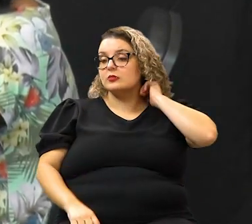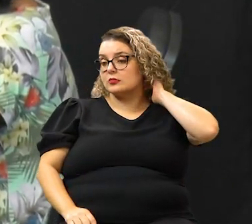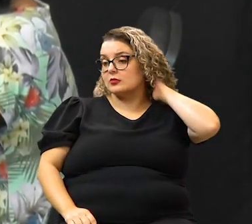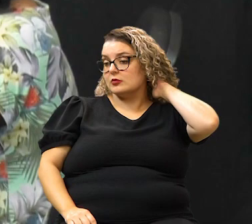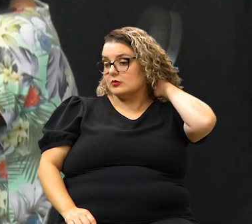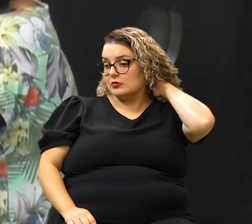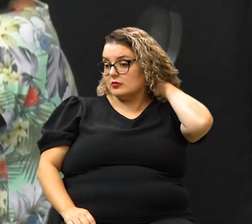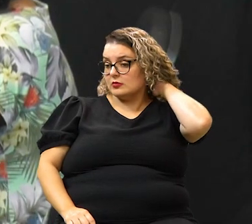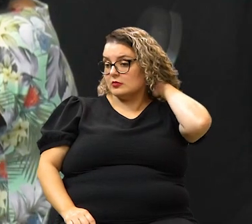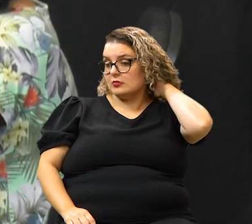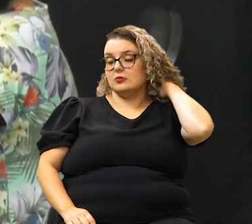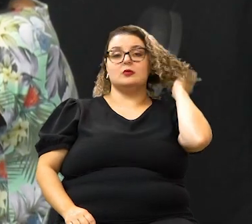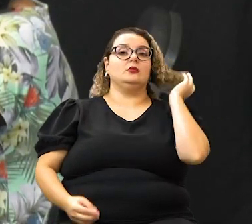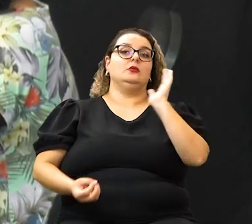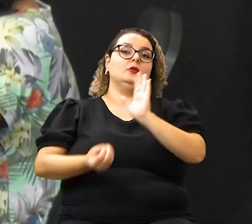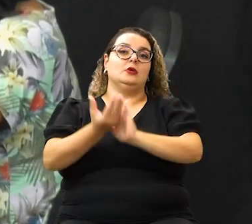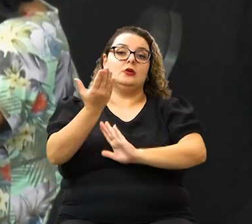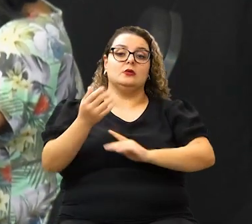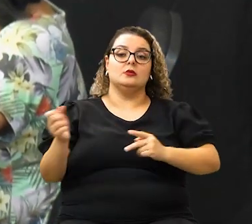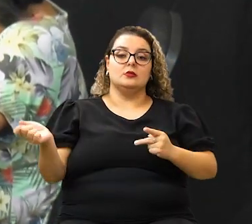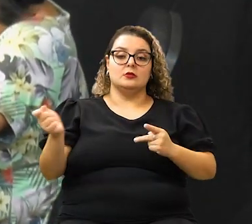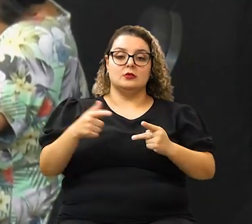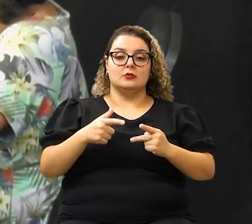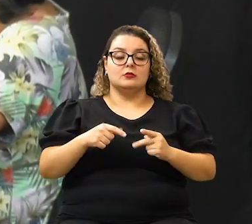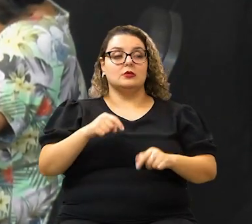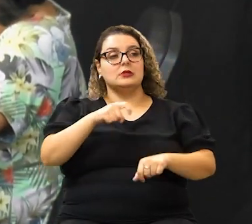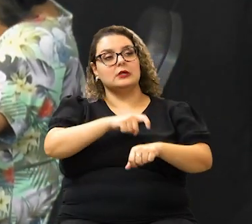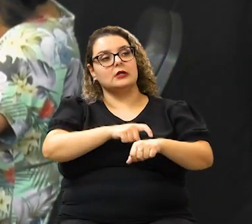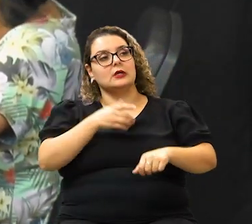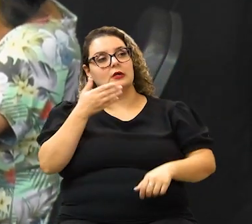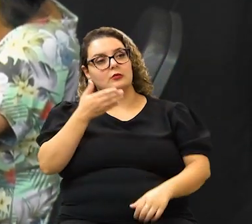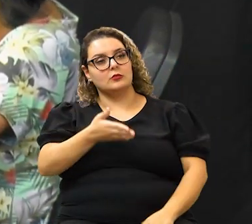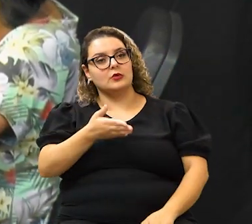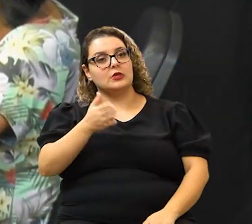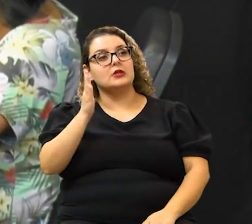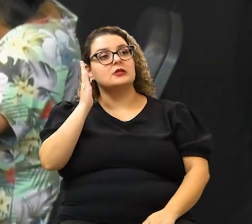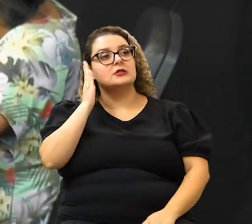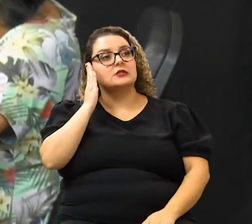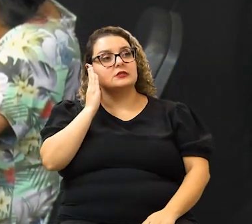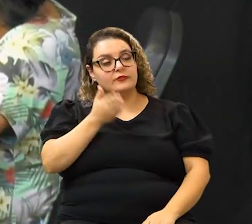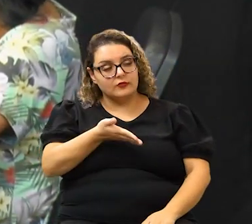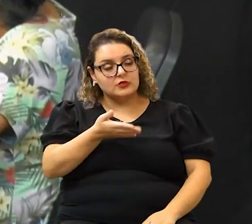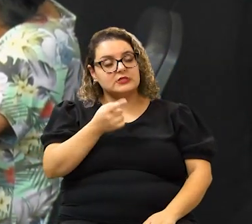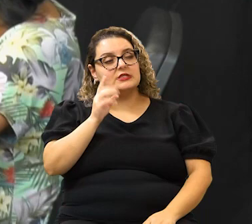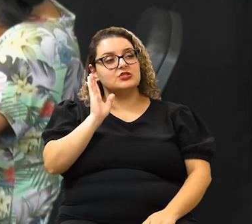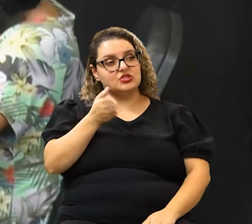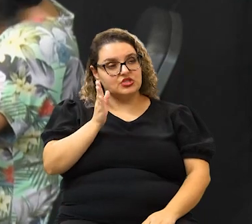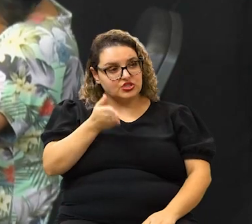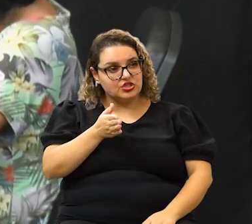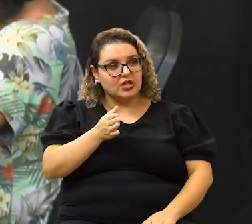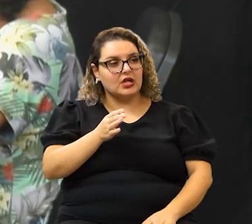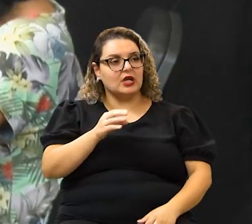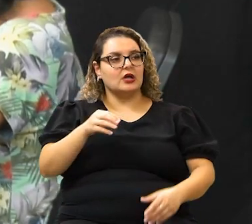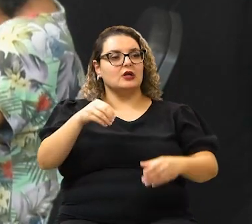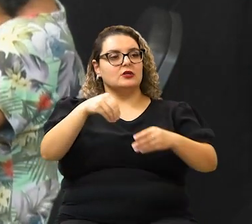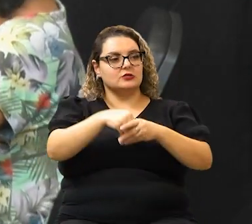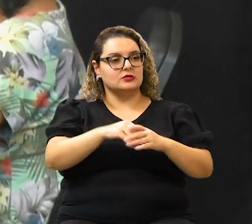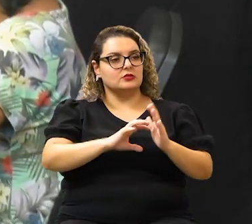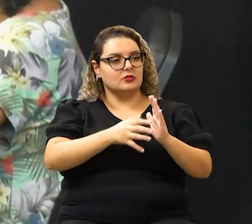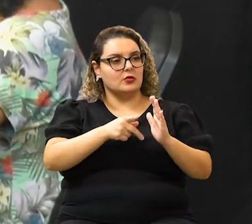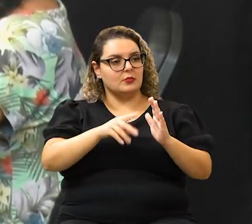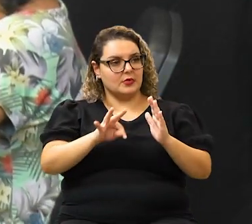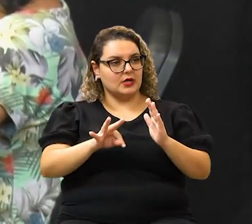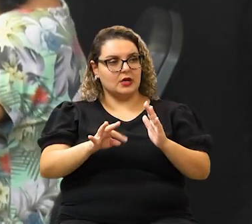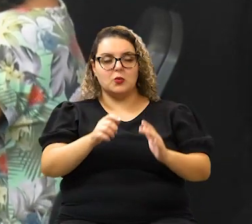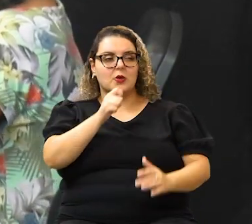do PSOL. Naquele período, você já era afiliada ao PT ou você não tinha se filiado ainda a